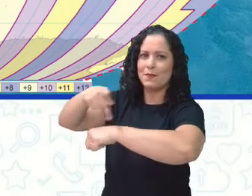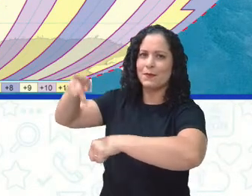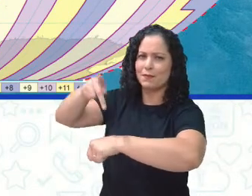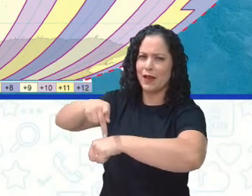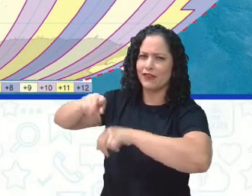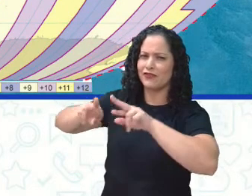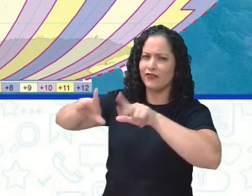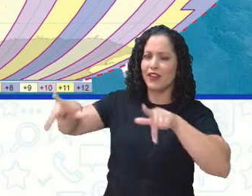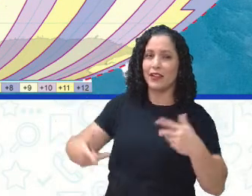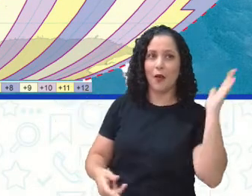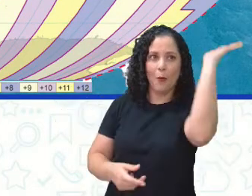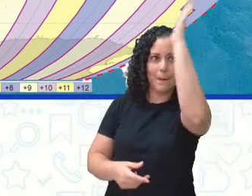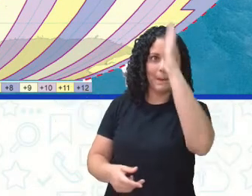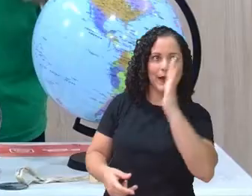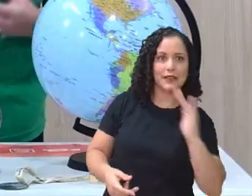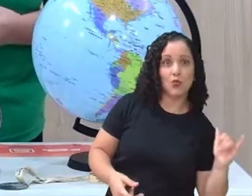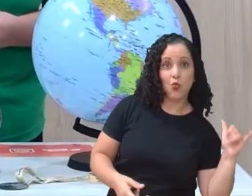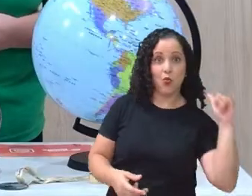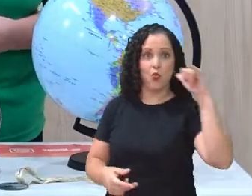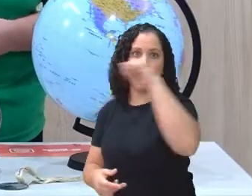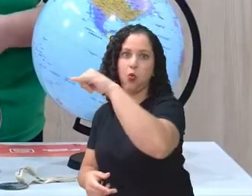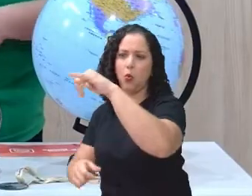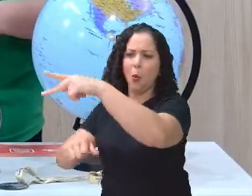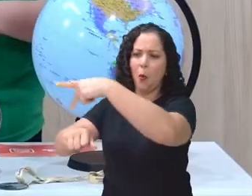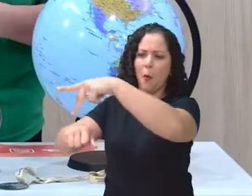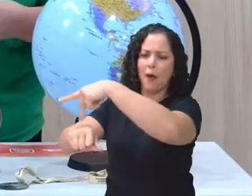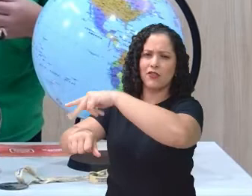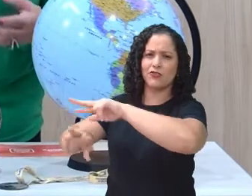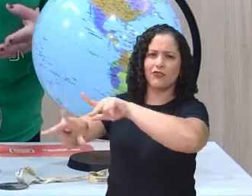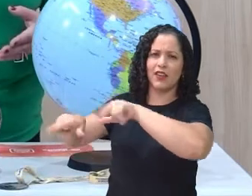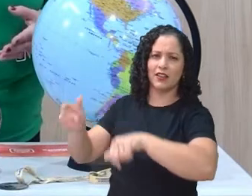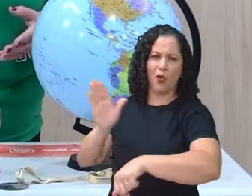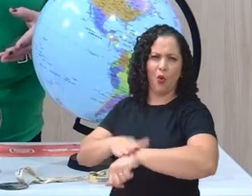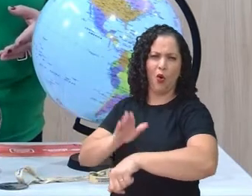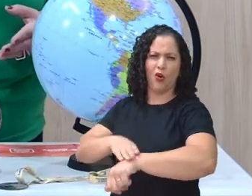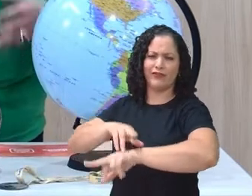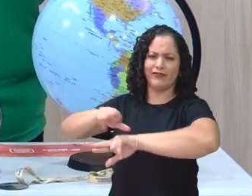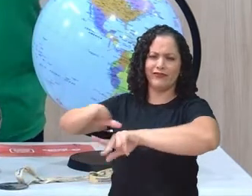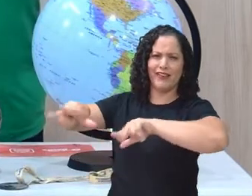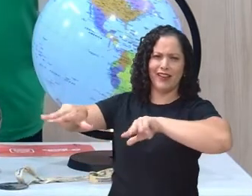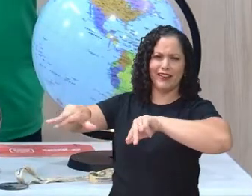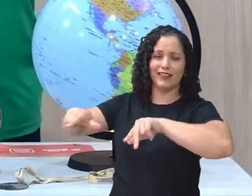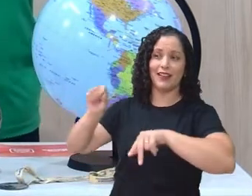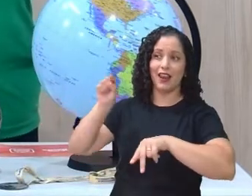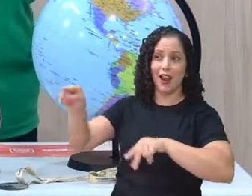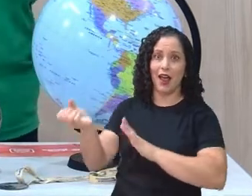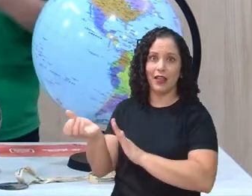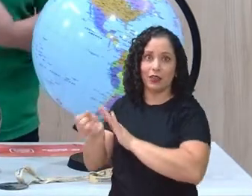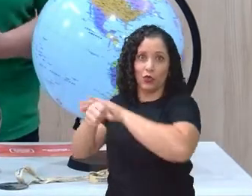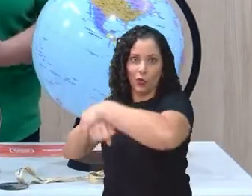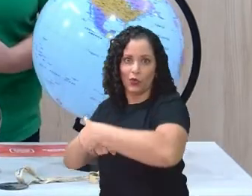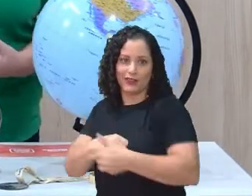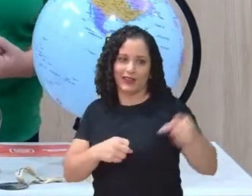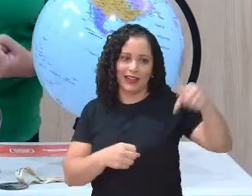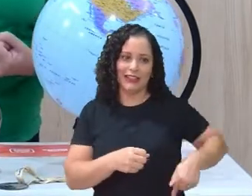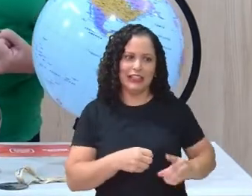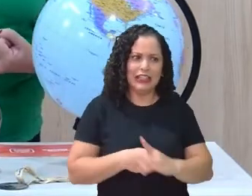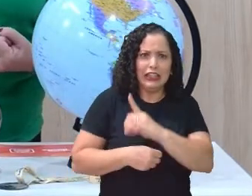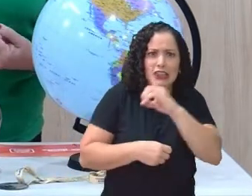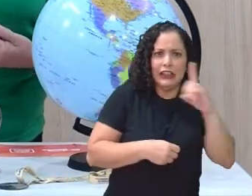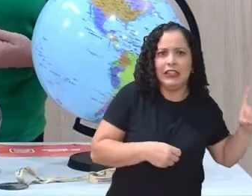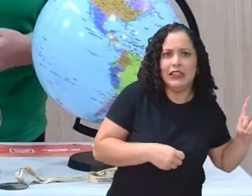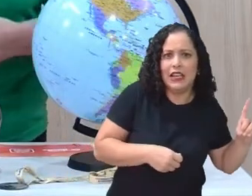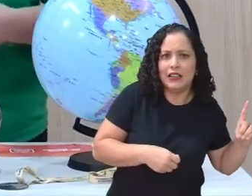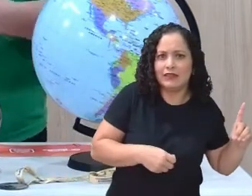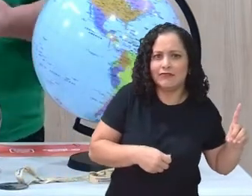a seleção brasileira vai jogar em outro país, às vezes são horários bem diferentes do nosso. Lá é noite e a gente está aqui durante o dia.